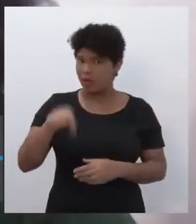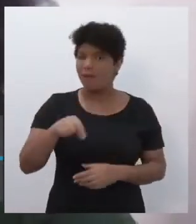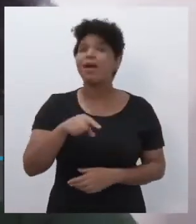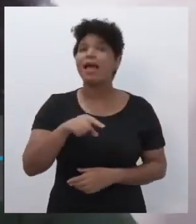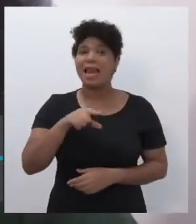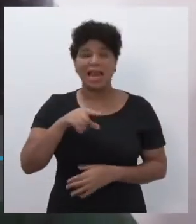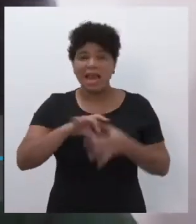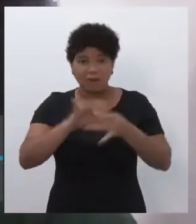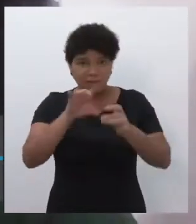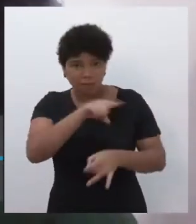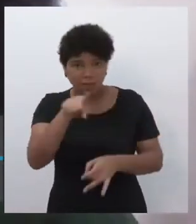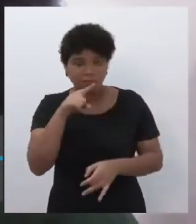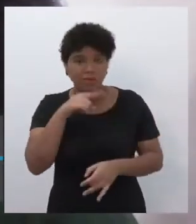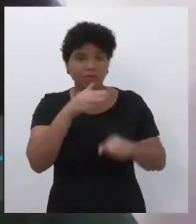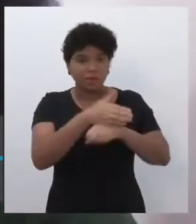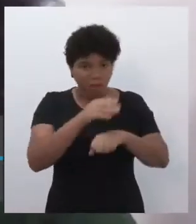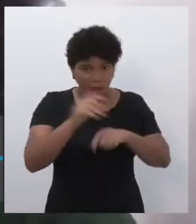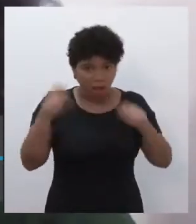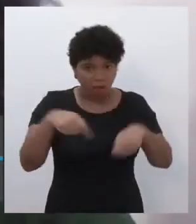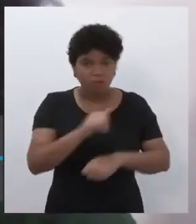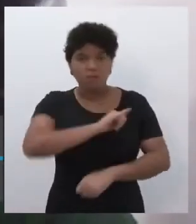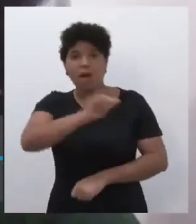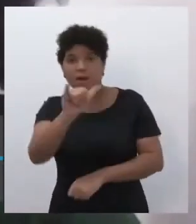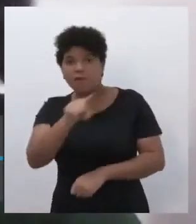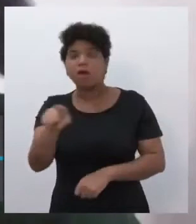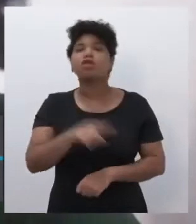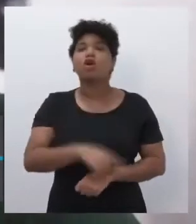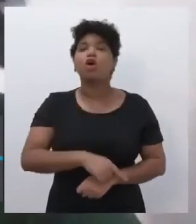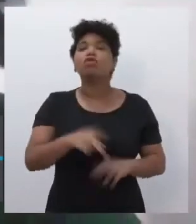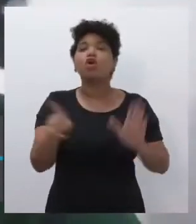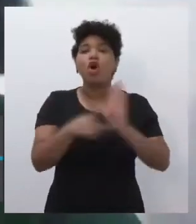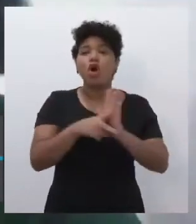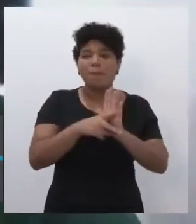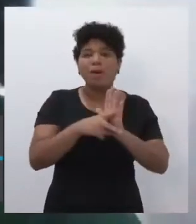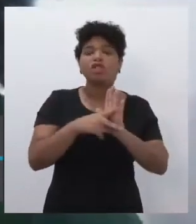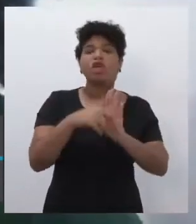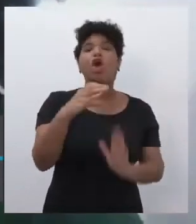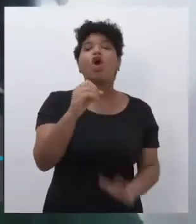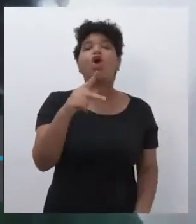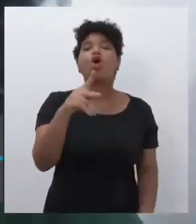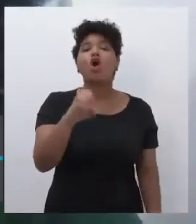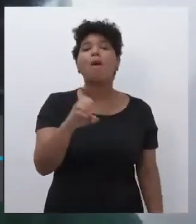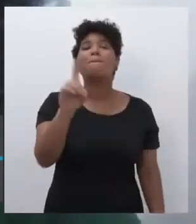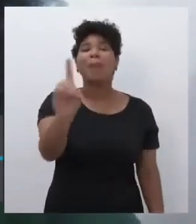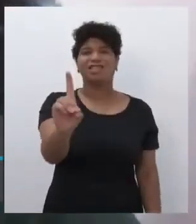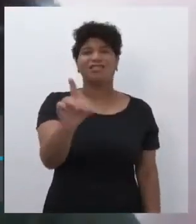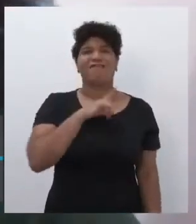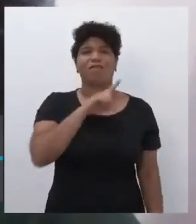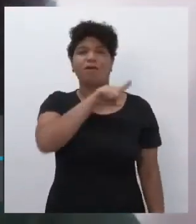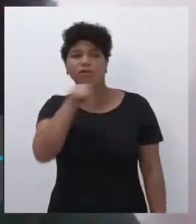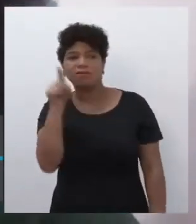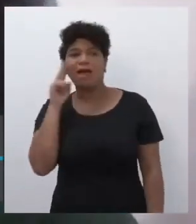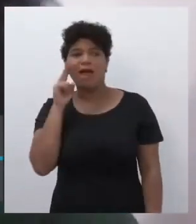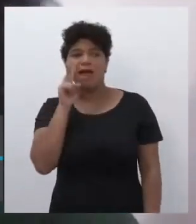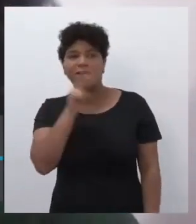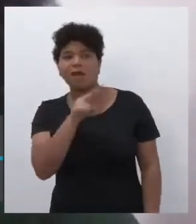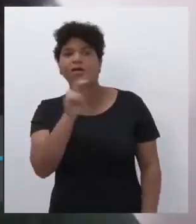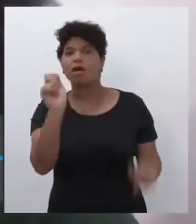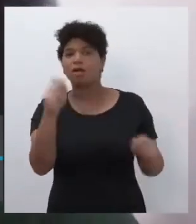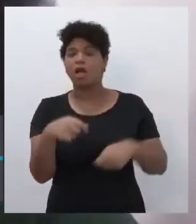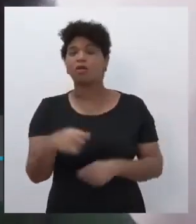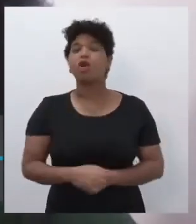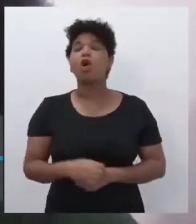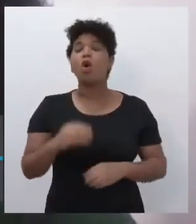comunicado externo conjunto da Subsecretaria COPED, e é o comunicado número 1